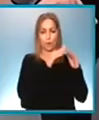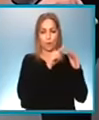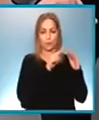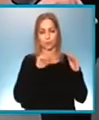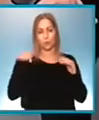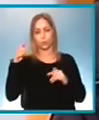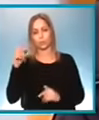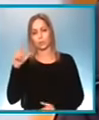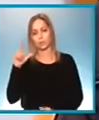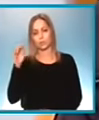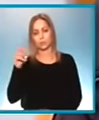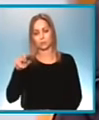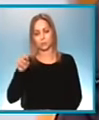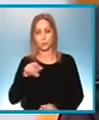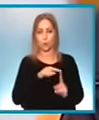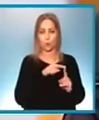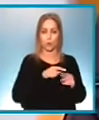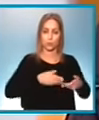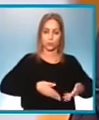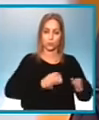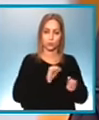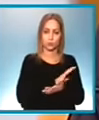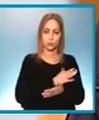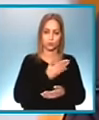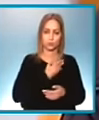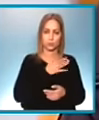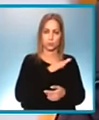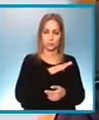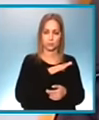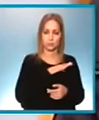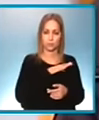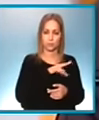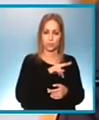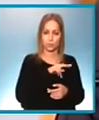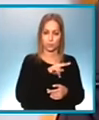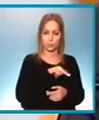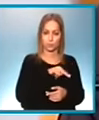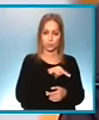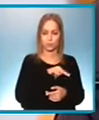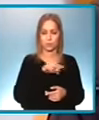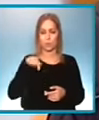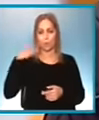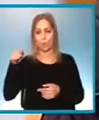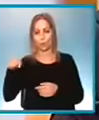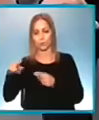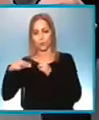bairro Alto, na rua de Ar Notícias, e a de Alfama, na rua dos Remédios, que está em obras, a ver se acaba aquele remédio.